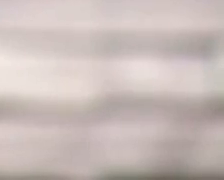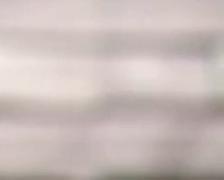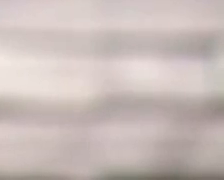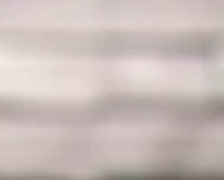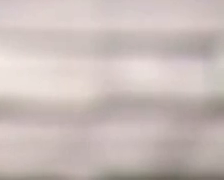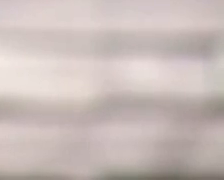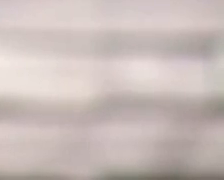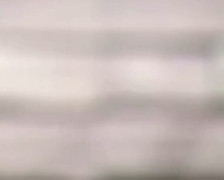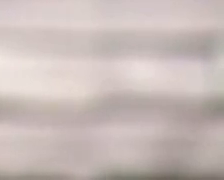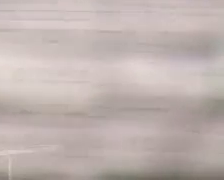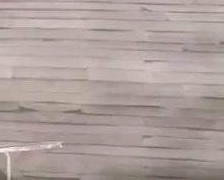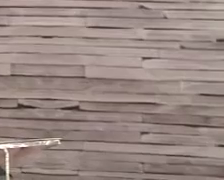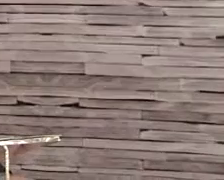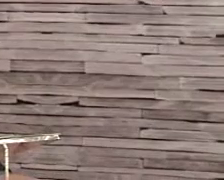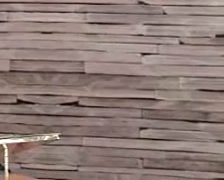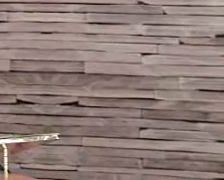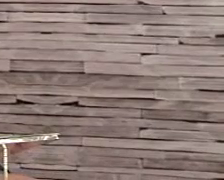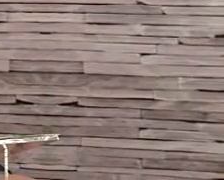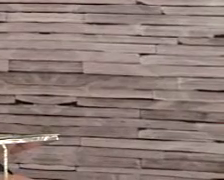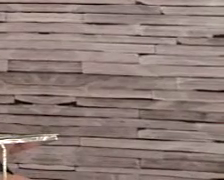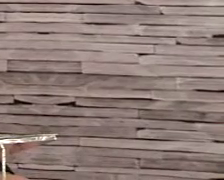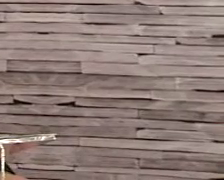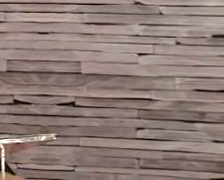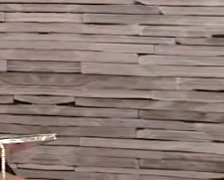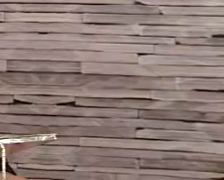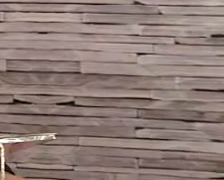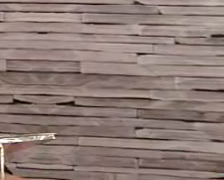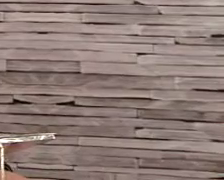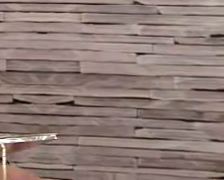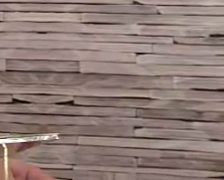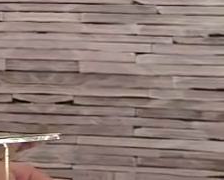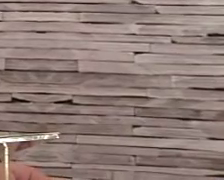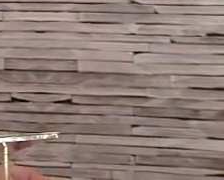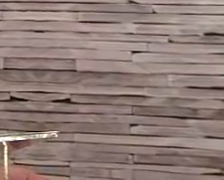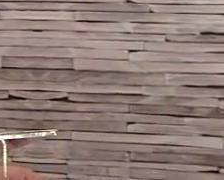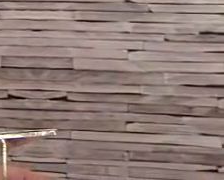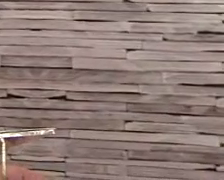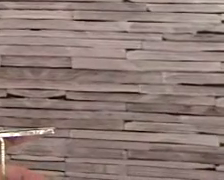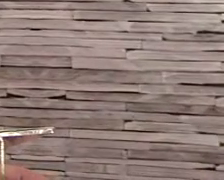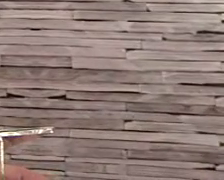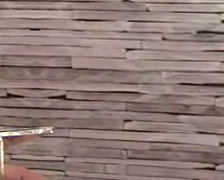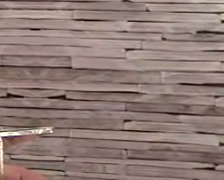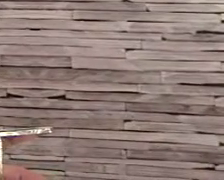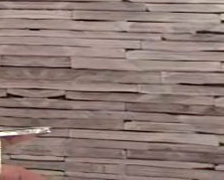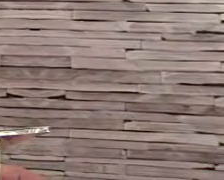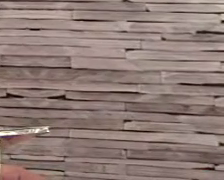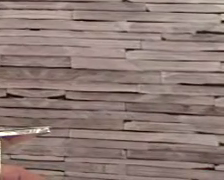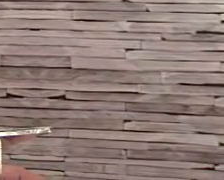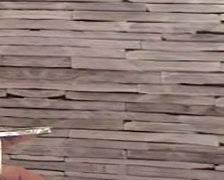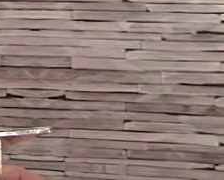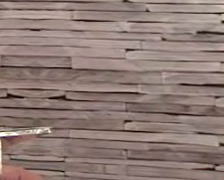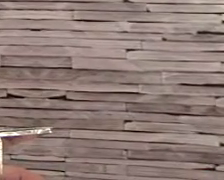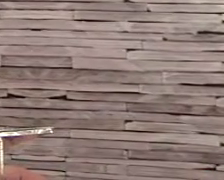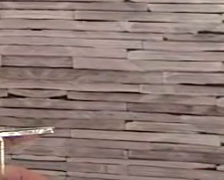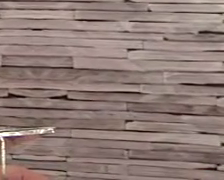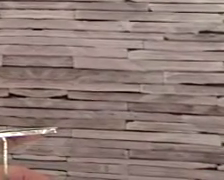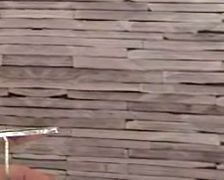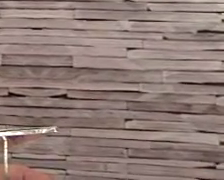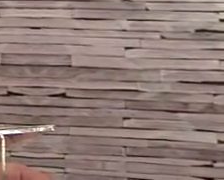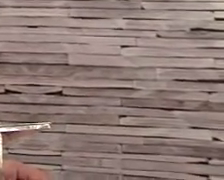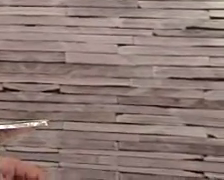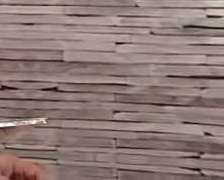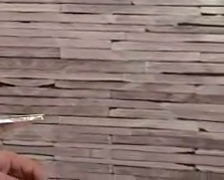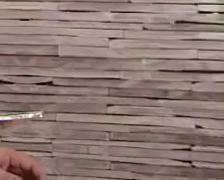Boa noite, amigos de todo o Brasil. Estamos ao vivo começando o programa Ao Terço com esse refrão quaresmal. Por mais que o